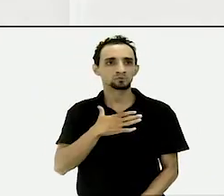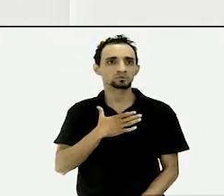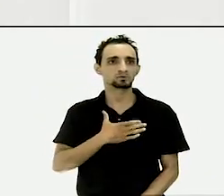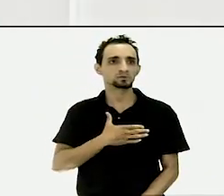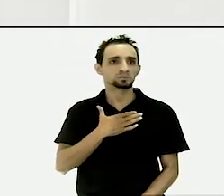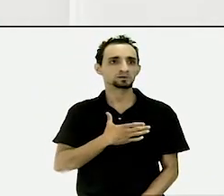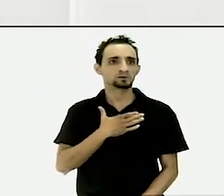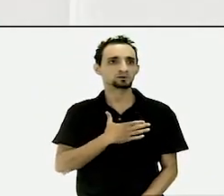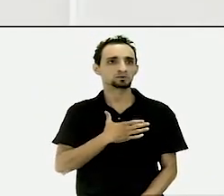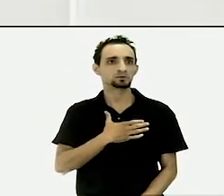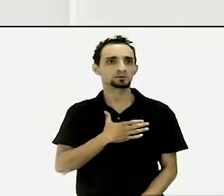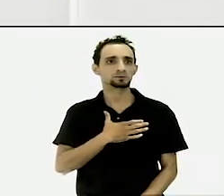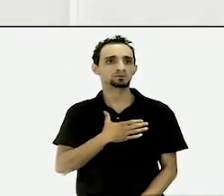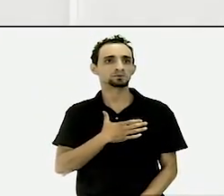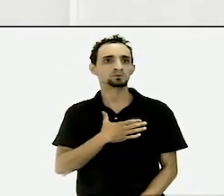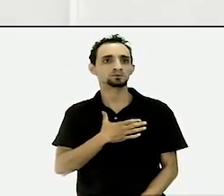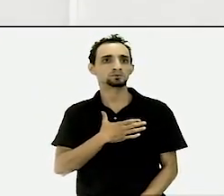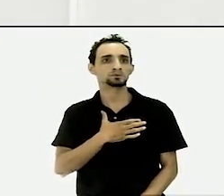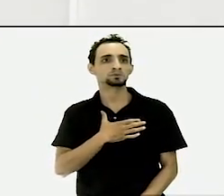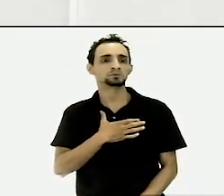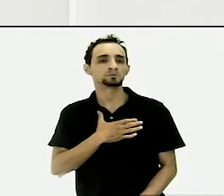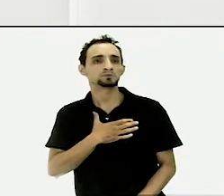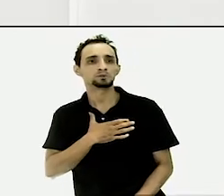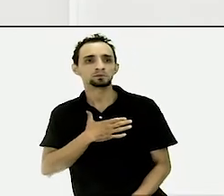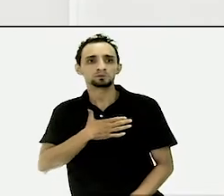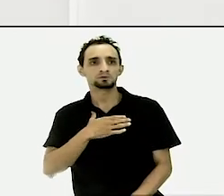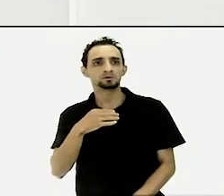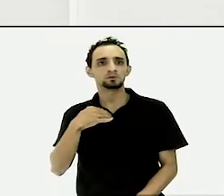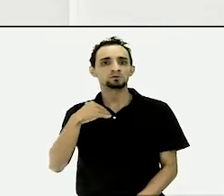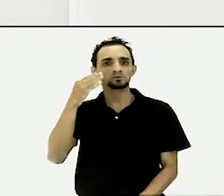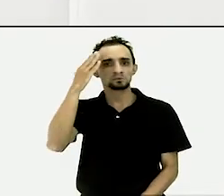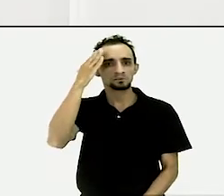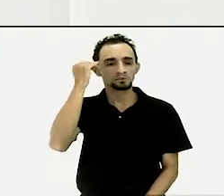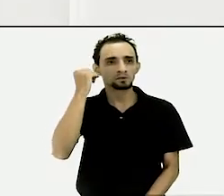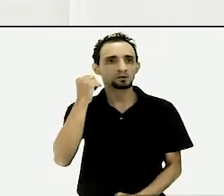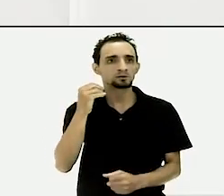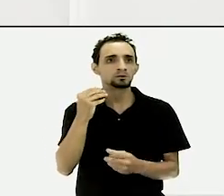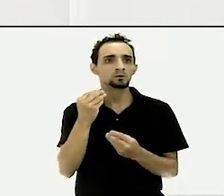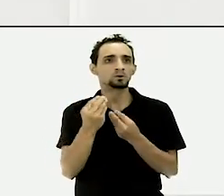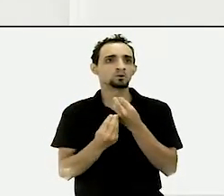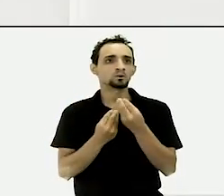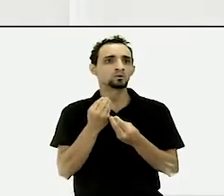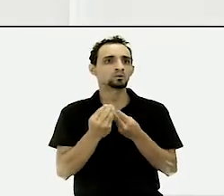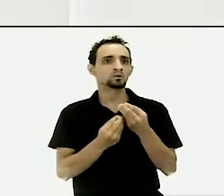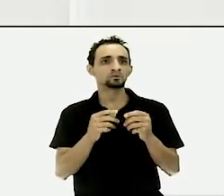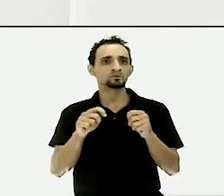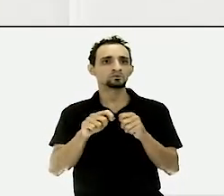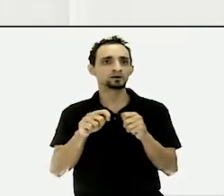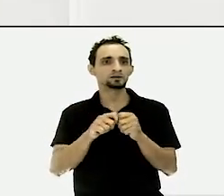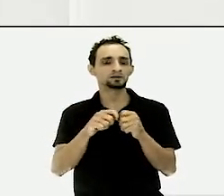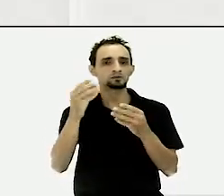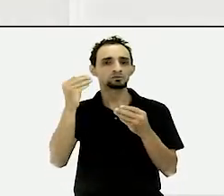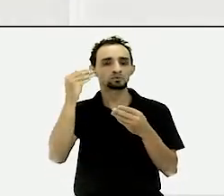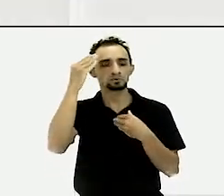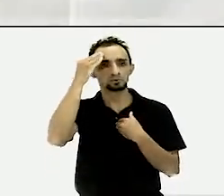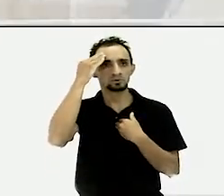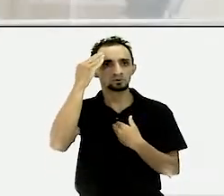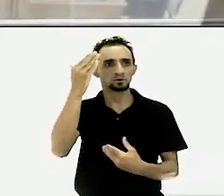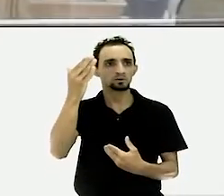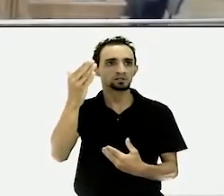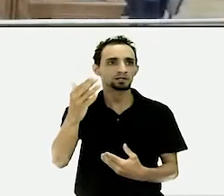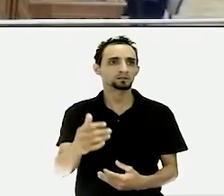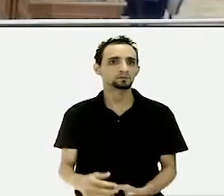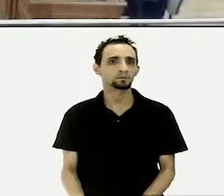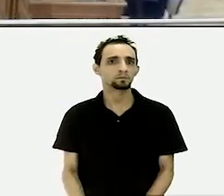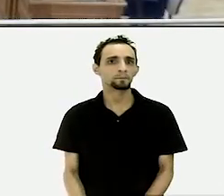problema. Primeiro, basta você querer, eu quis. Basta querer, eu quis e adianta. Obrigado pela atenção. E esse seu